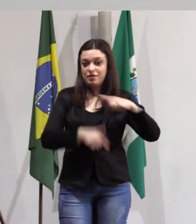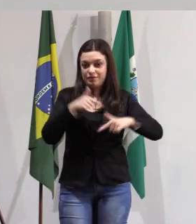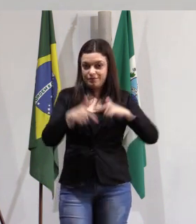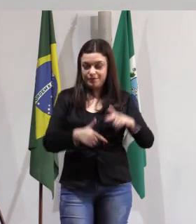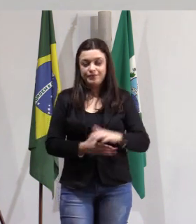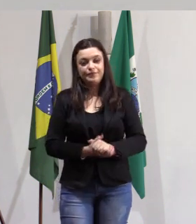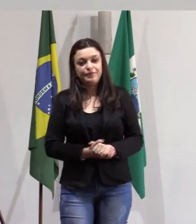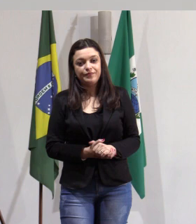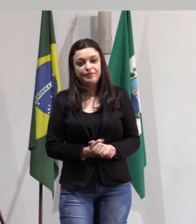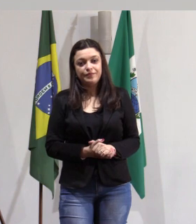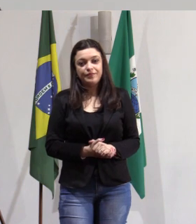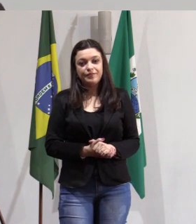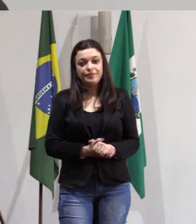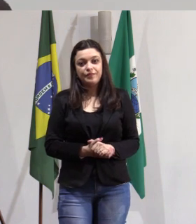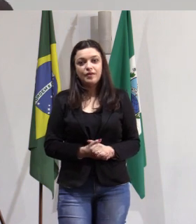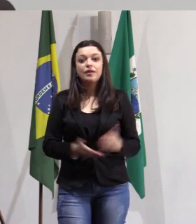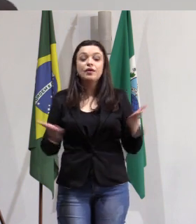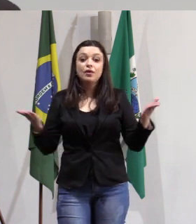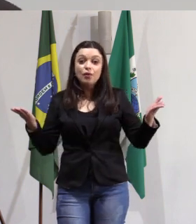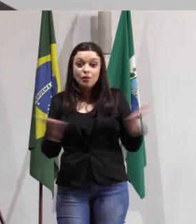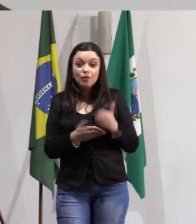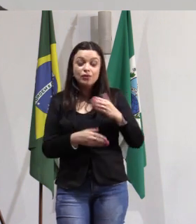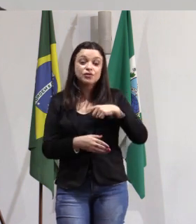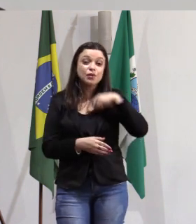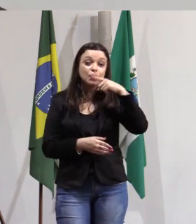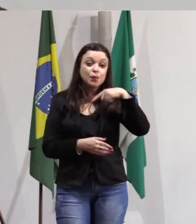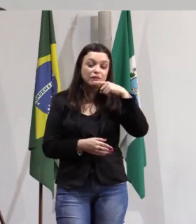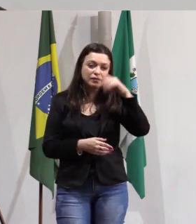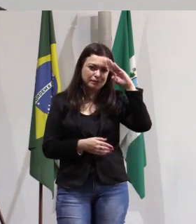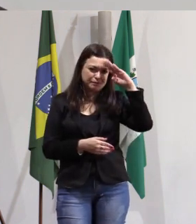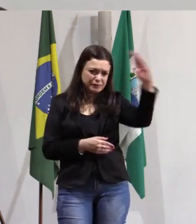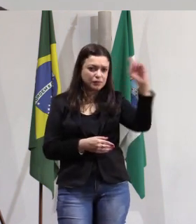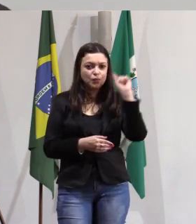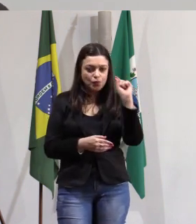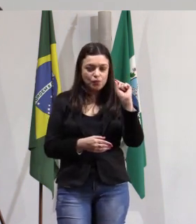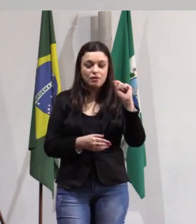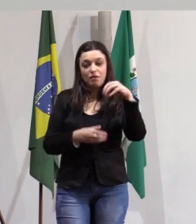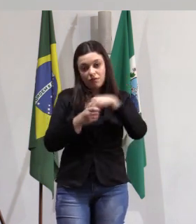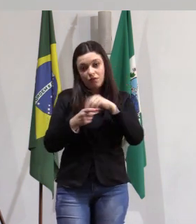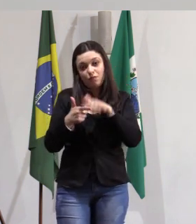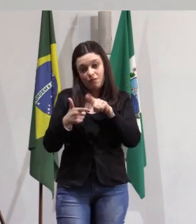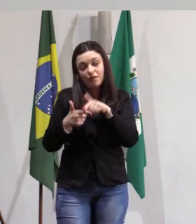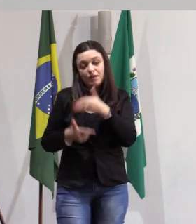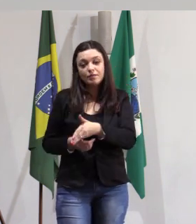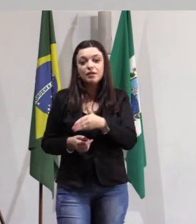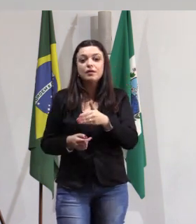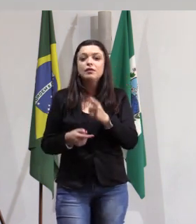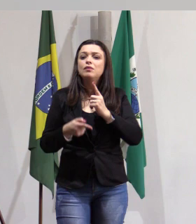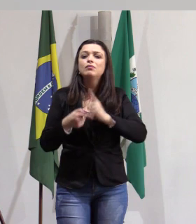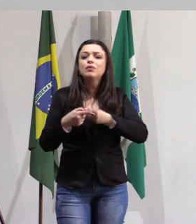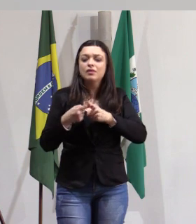A dúvida que fica, e considero isso de fato um problema, é: por que organização social?